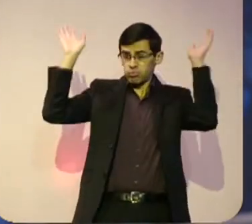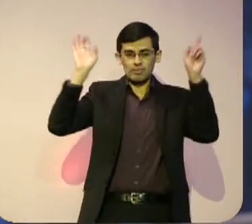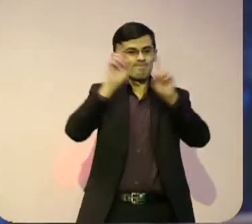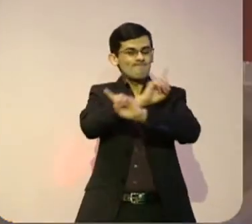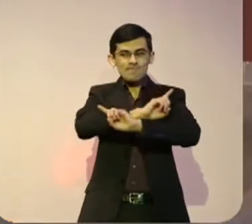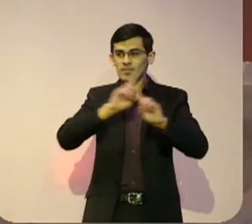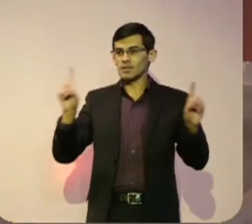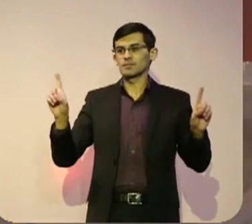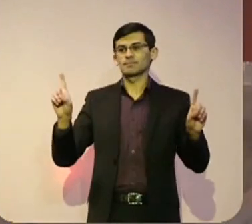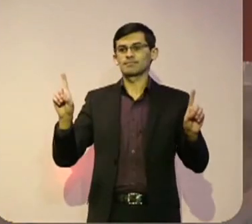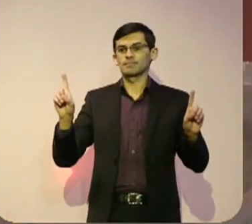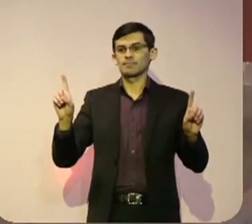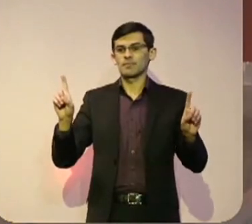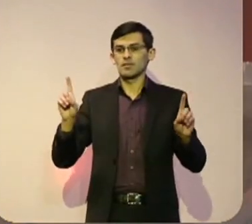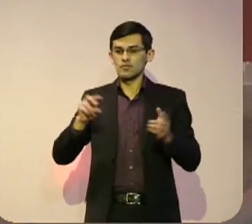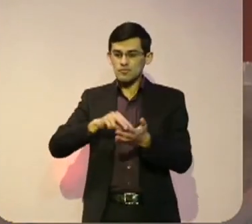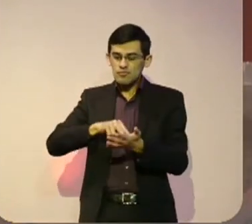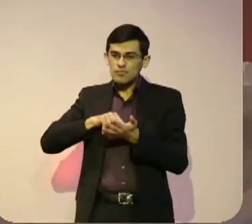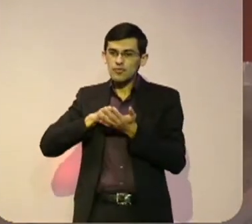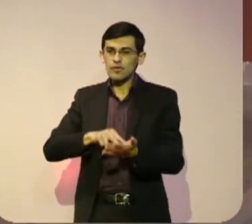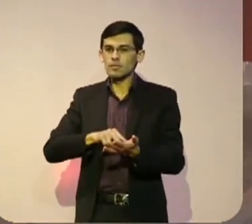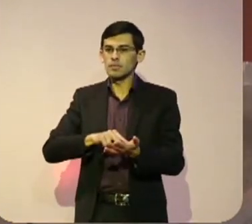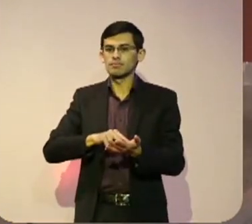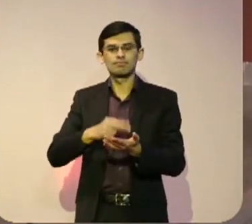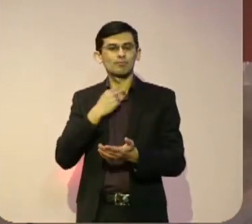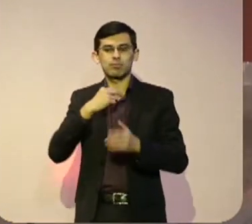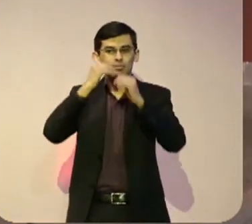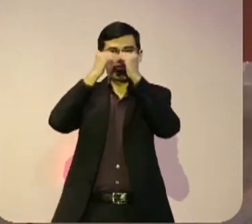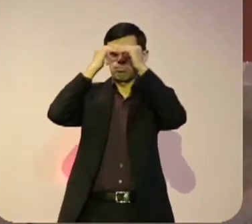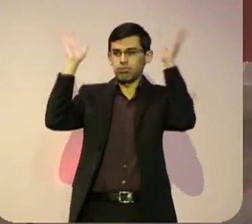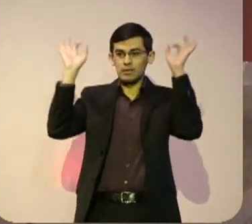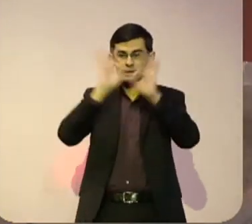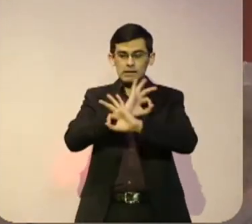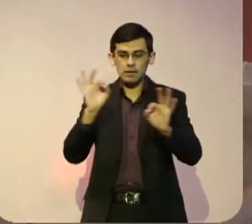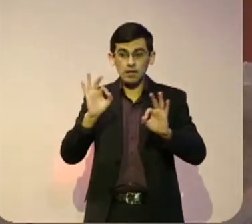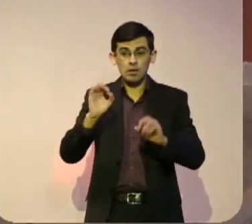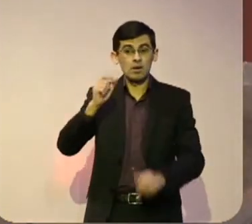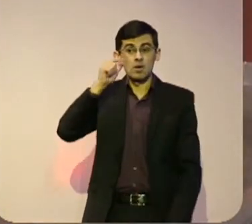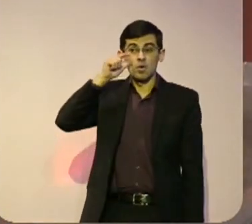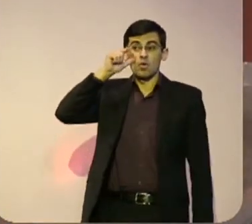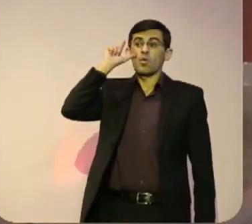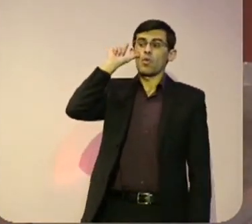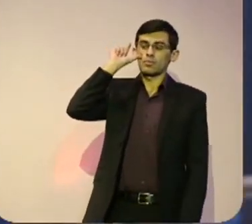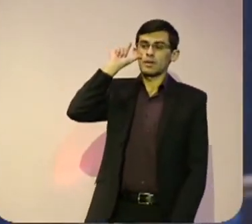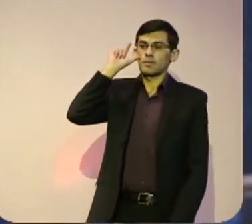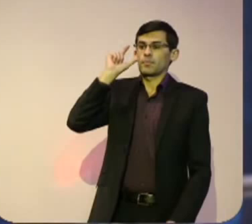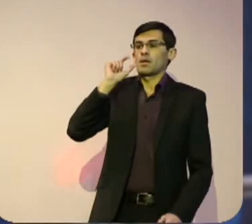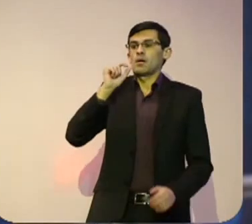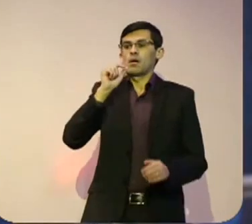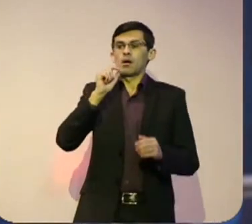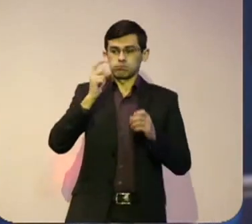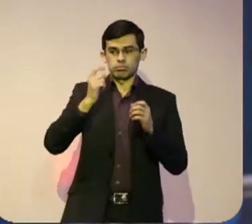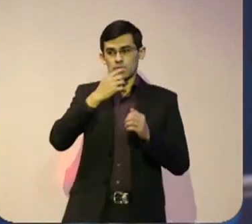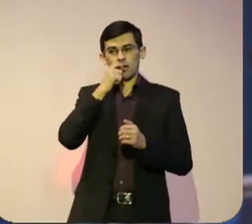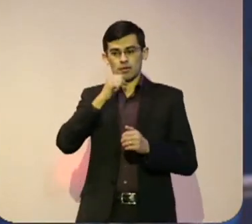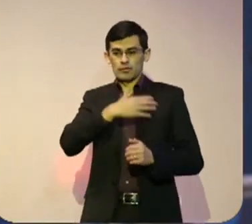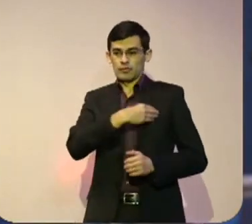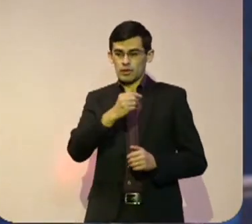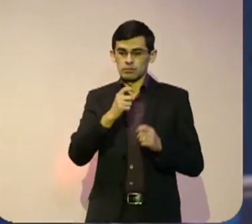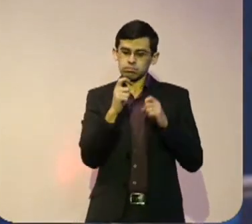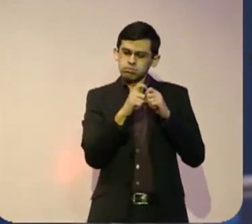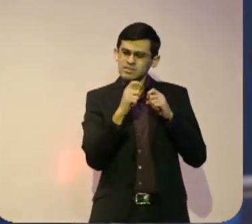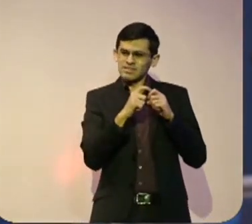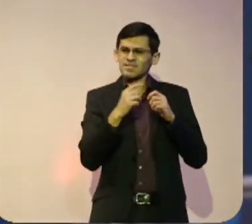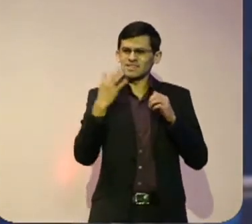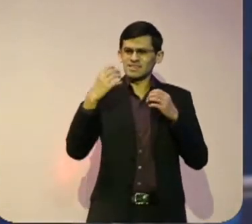meio do caminho. Não desista no meio do caminho. Ontem foi interessante, depois da cirurgia feita, minha filha estava com um